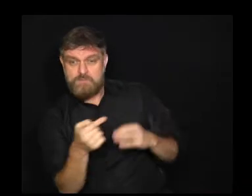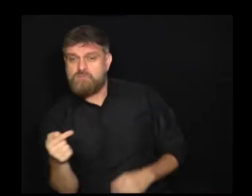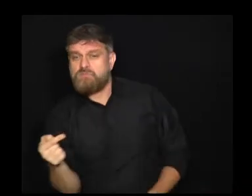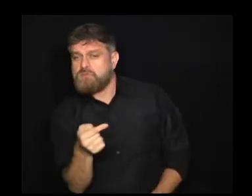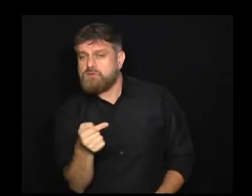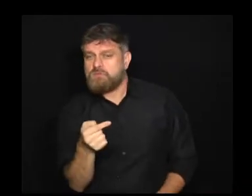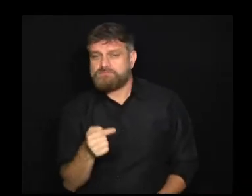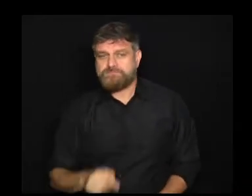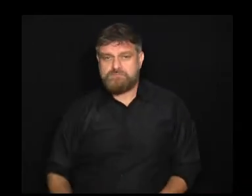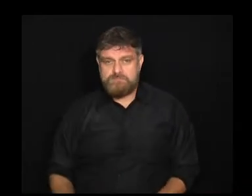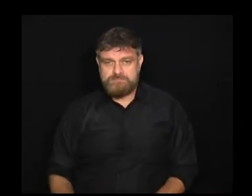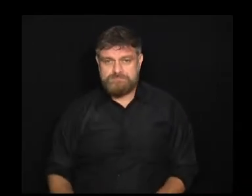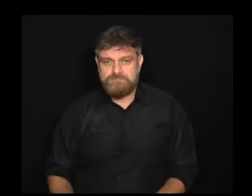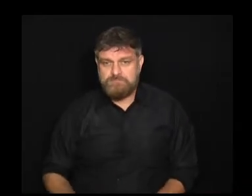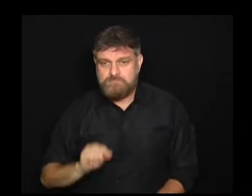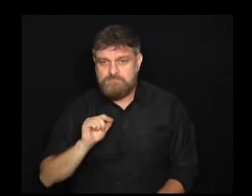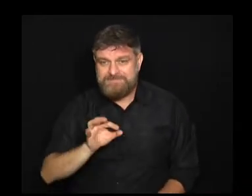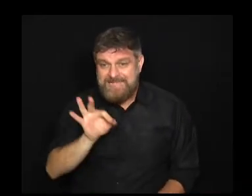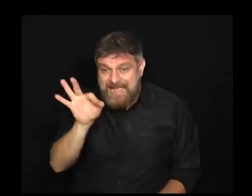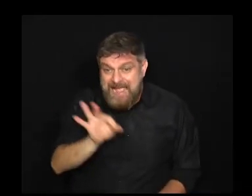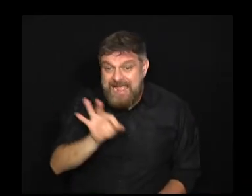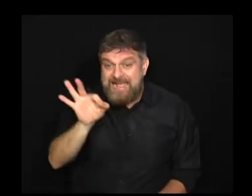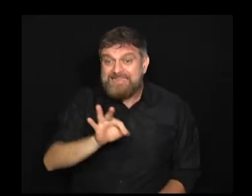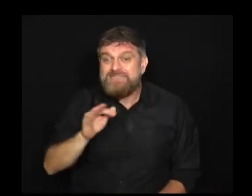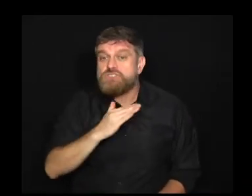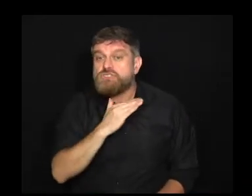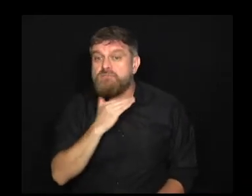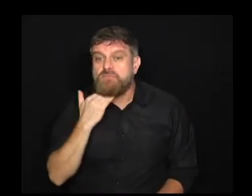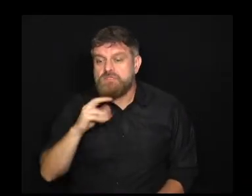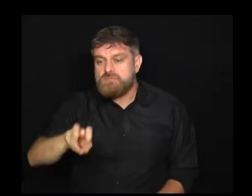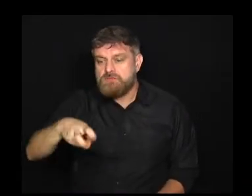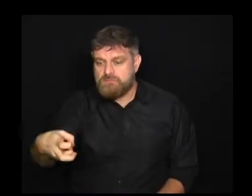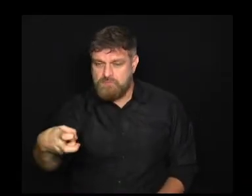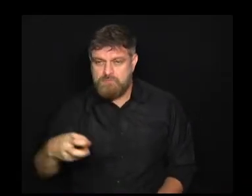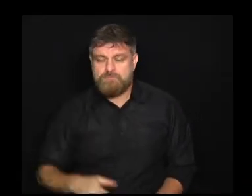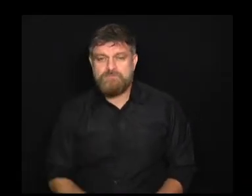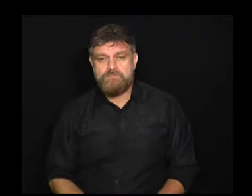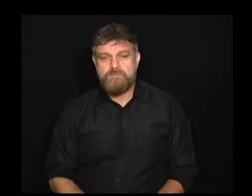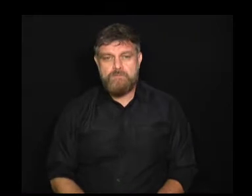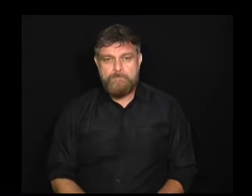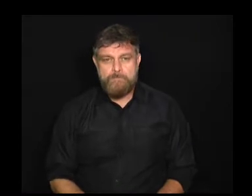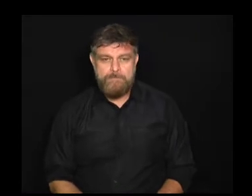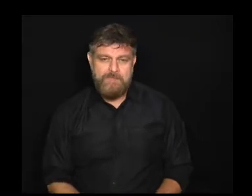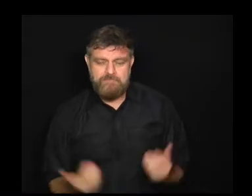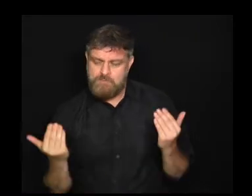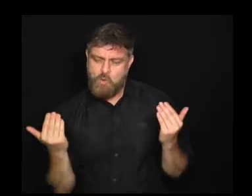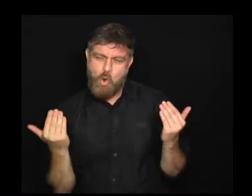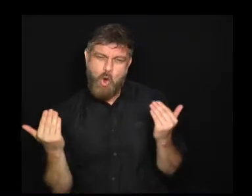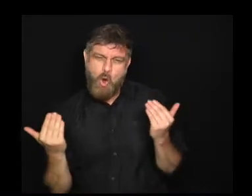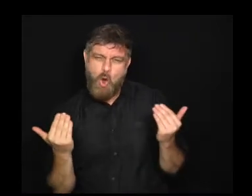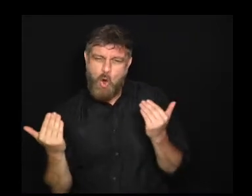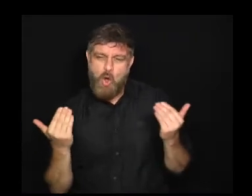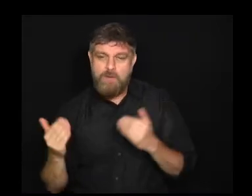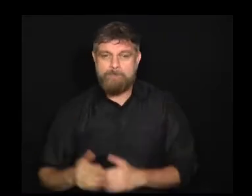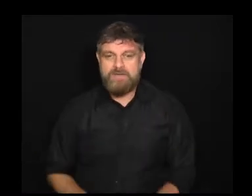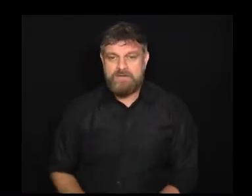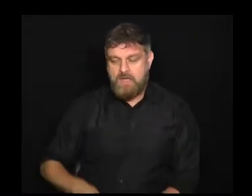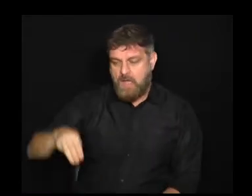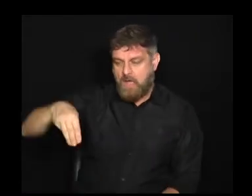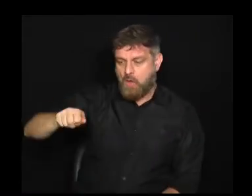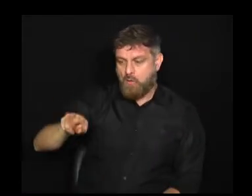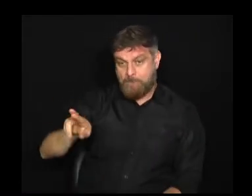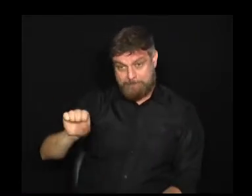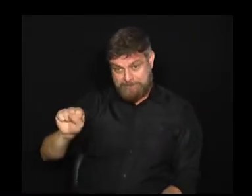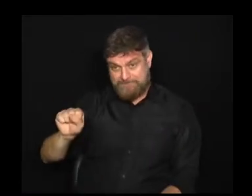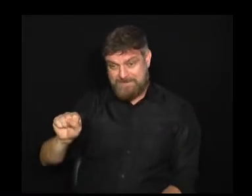a esse aspecto, que é a taxa de letalidade. Comparando com o MERS-CoV, cuja taxa